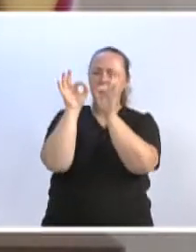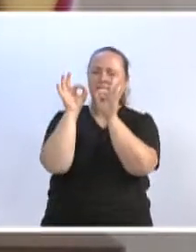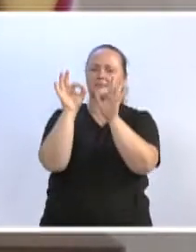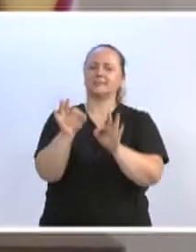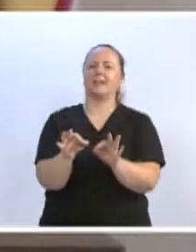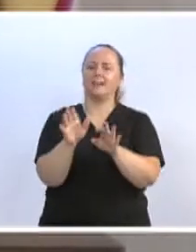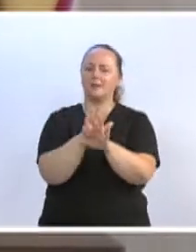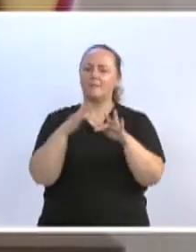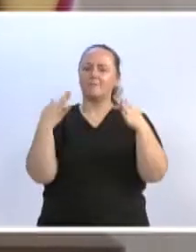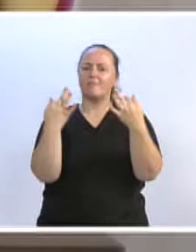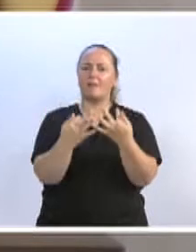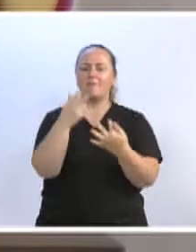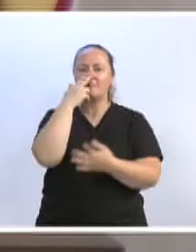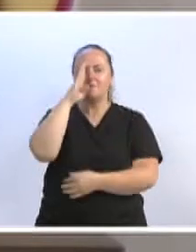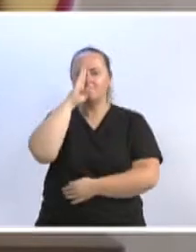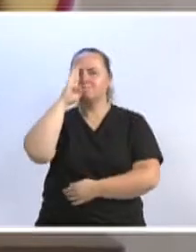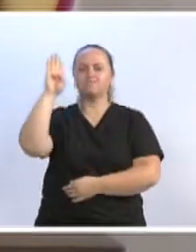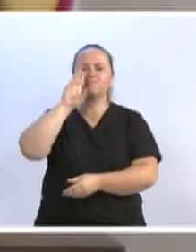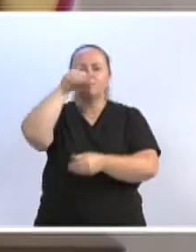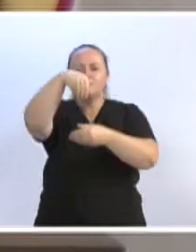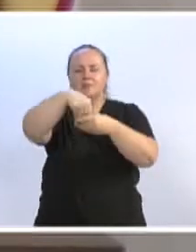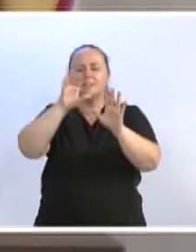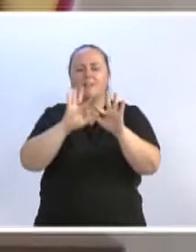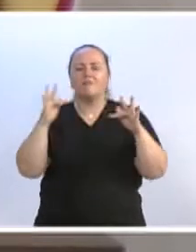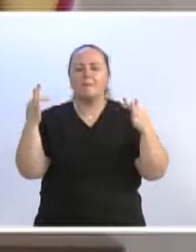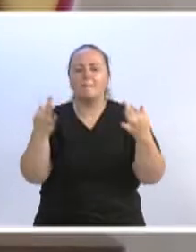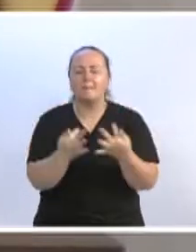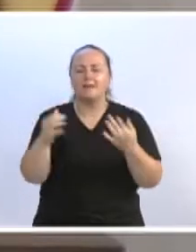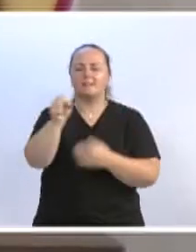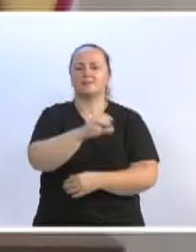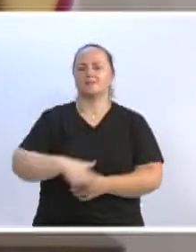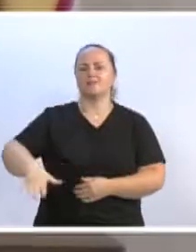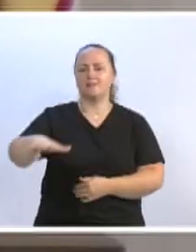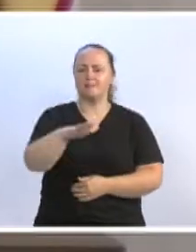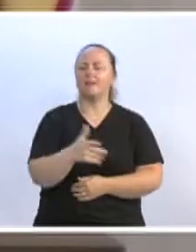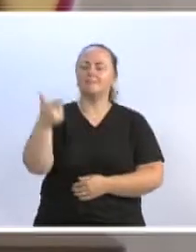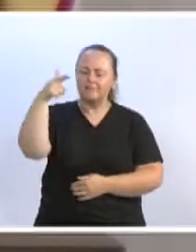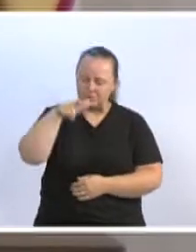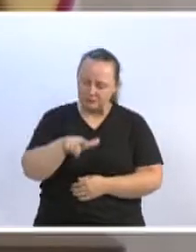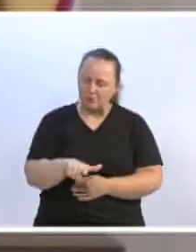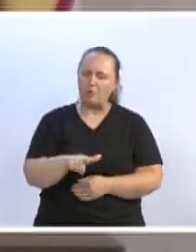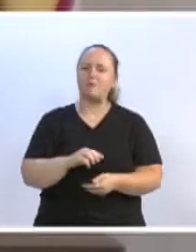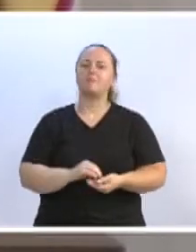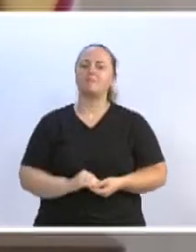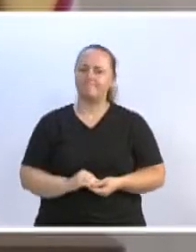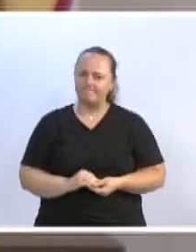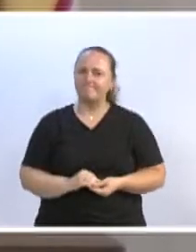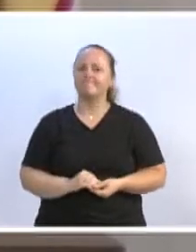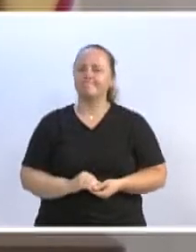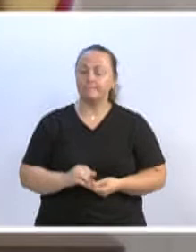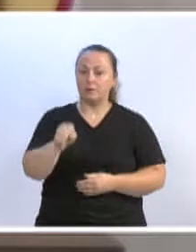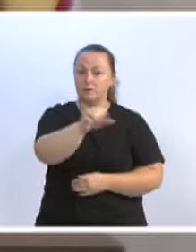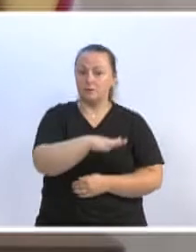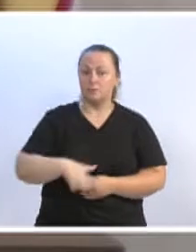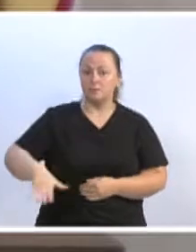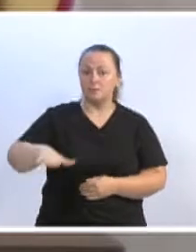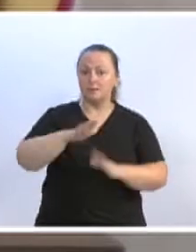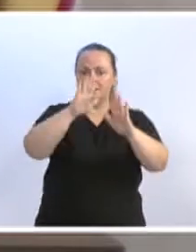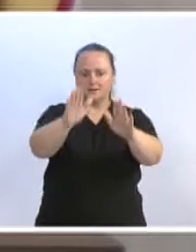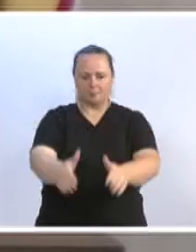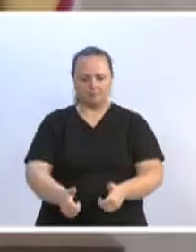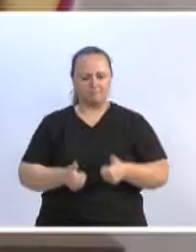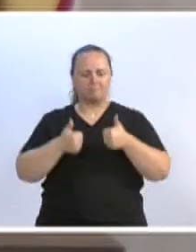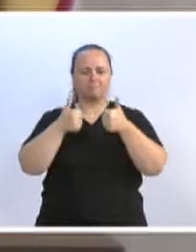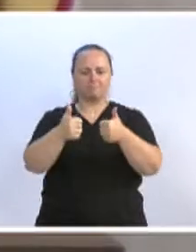família, como centro da sociedade. Eu reitero dizendo, a nossa sociedade vai se tornar